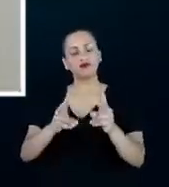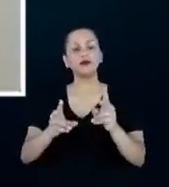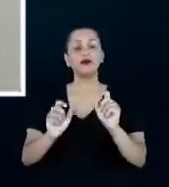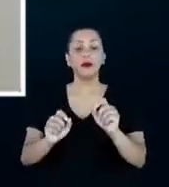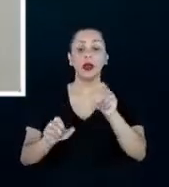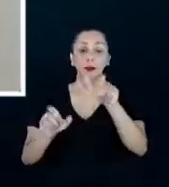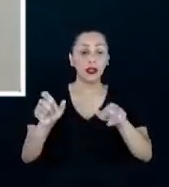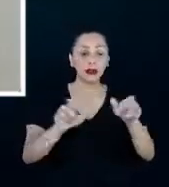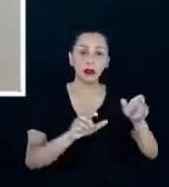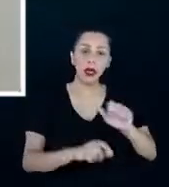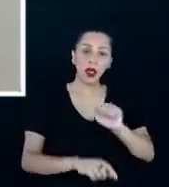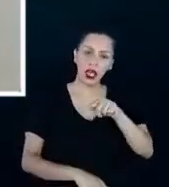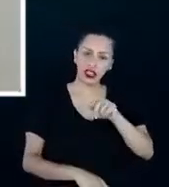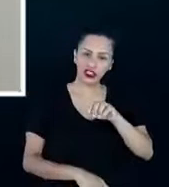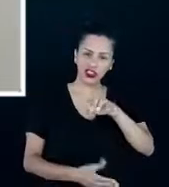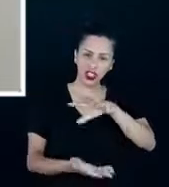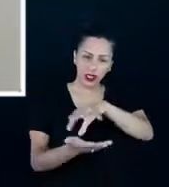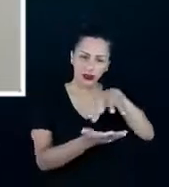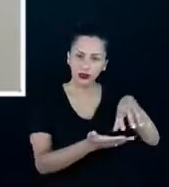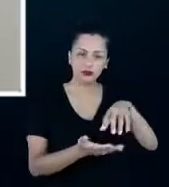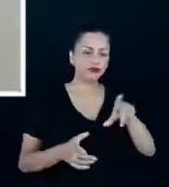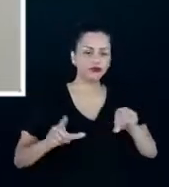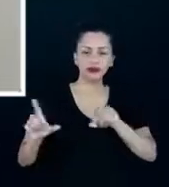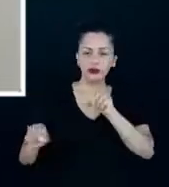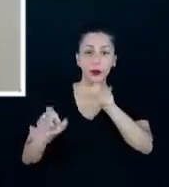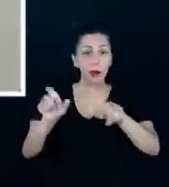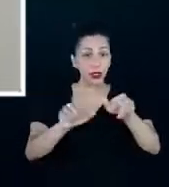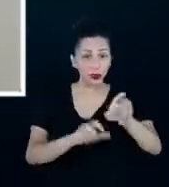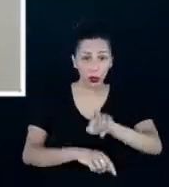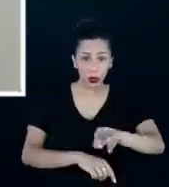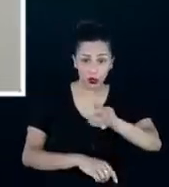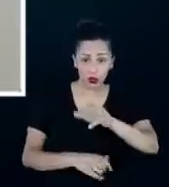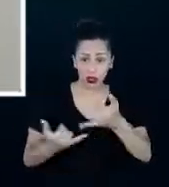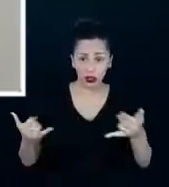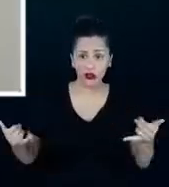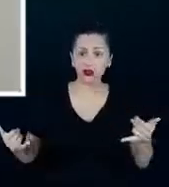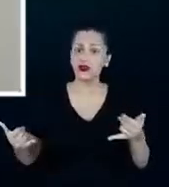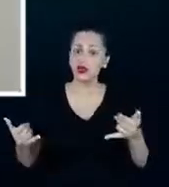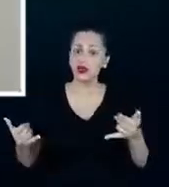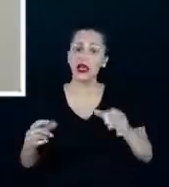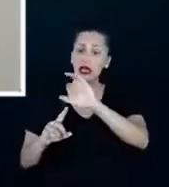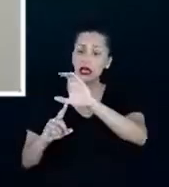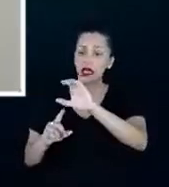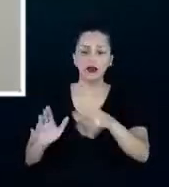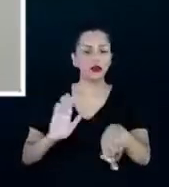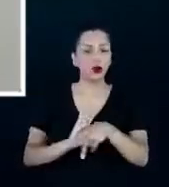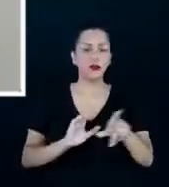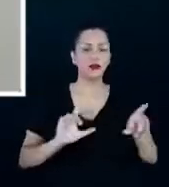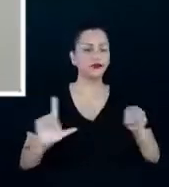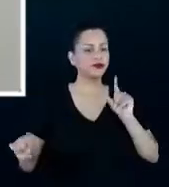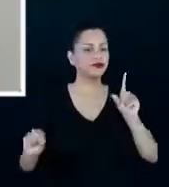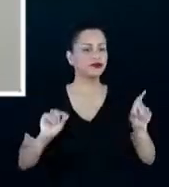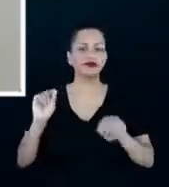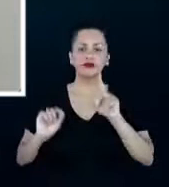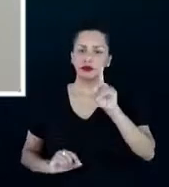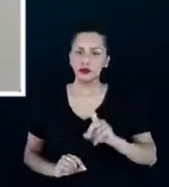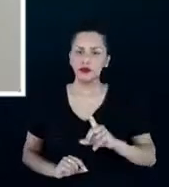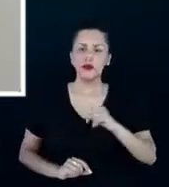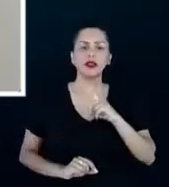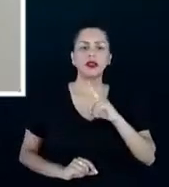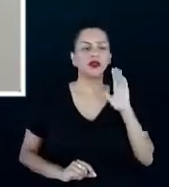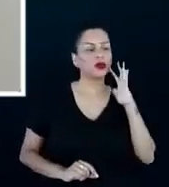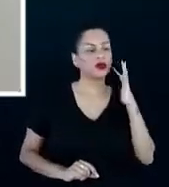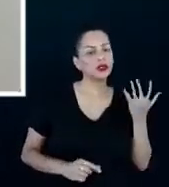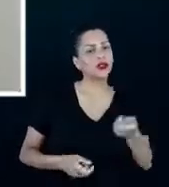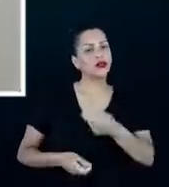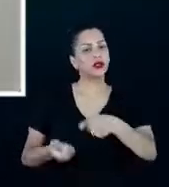agentes façam as escolhas que desejarem, que usem de sua inventividade, né, para virem com soluções de negócio,